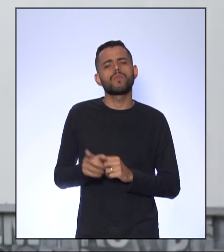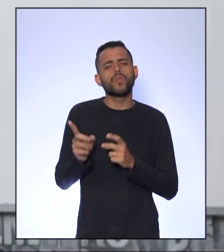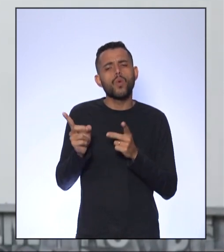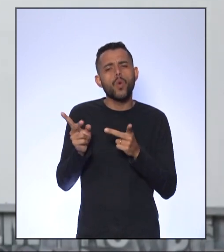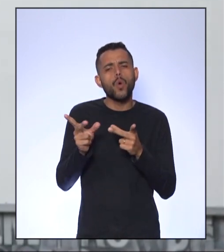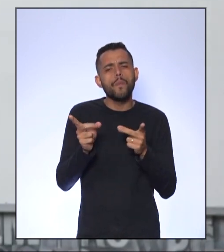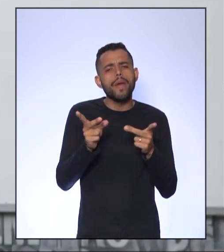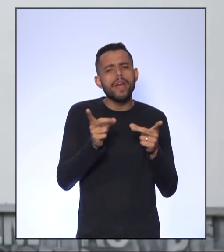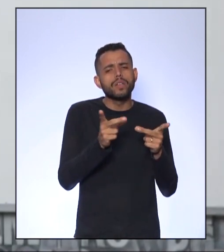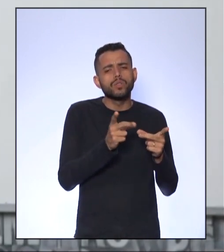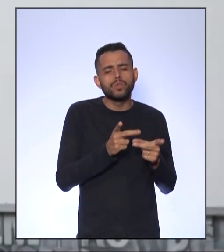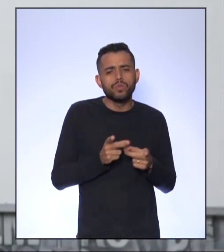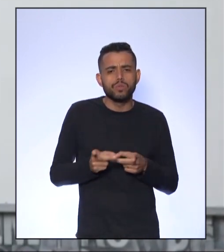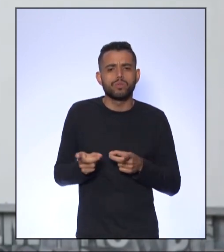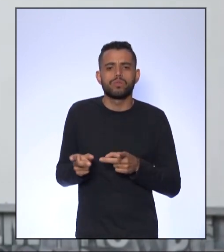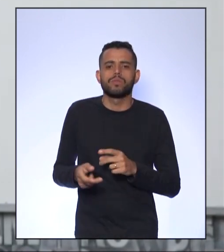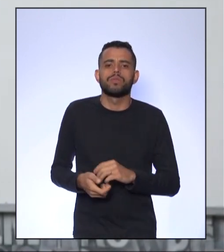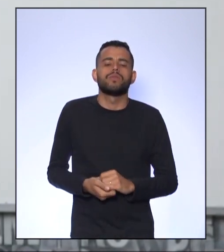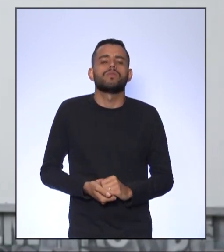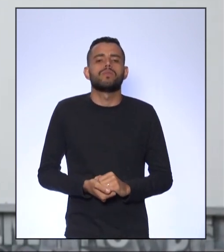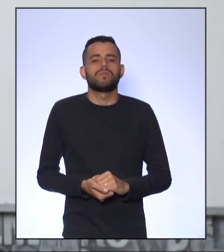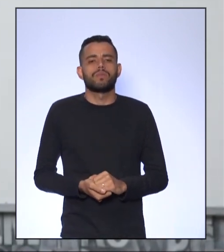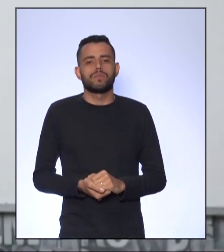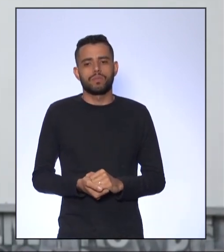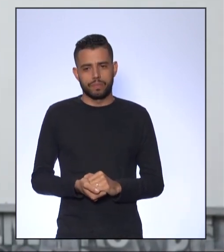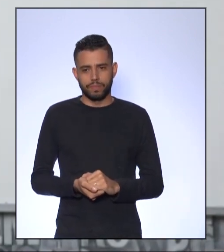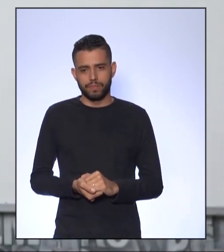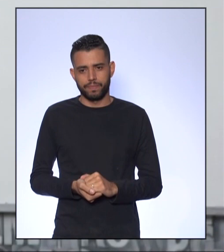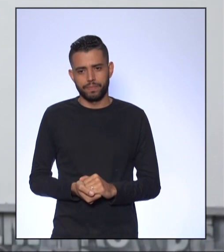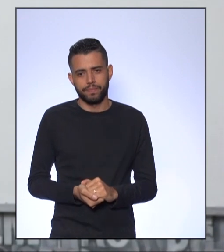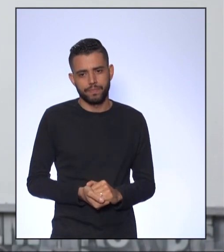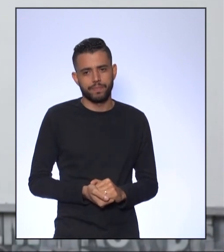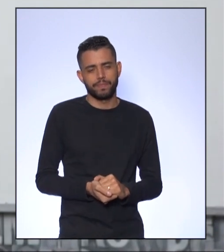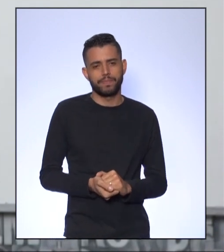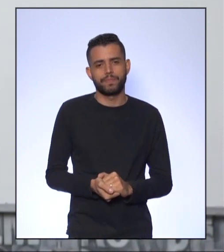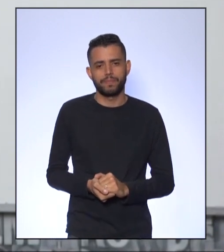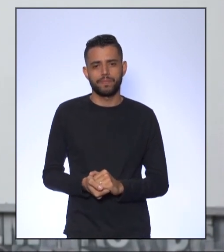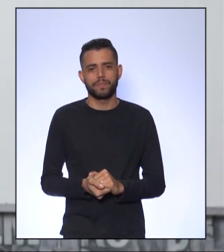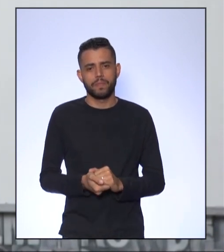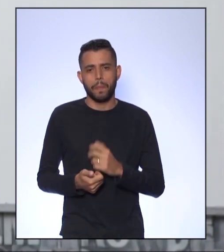comércio, o que nós chamamos de